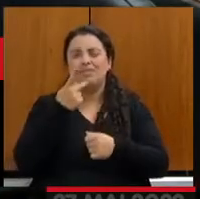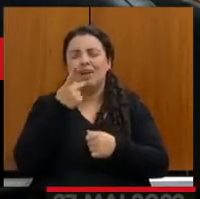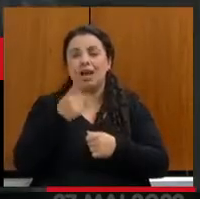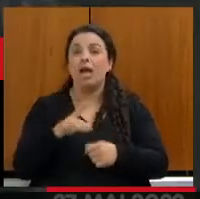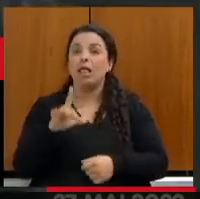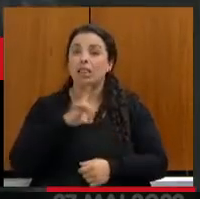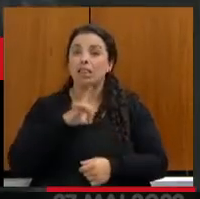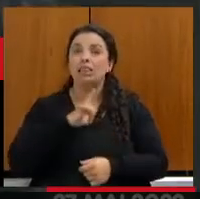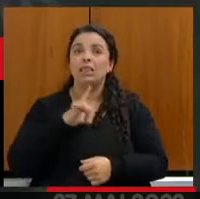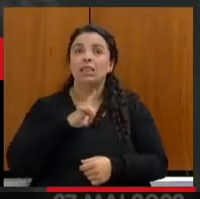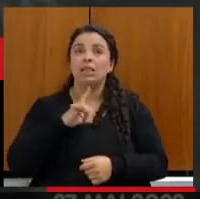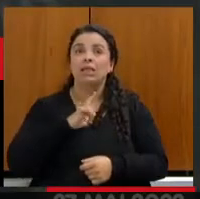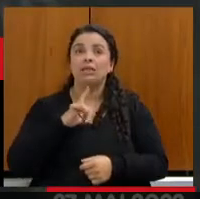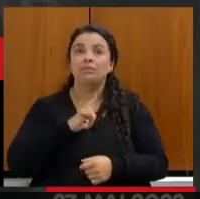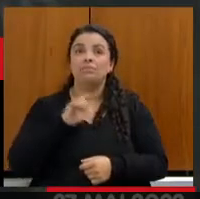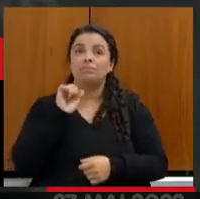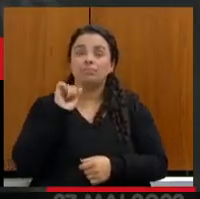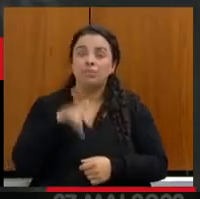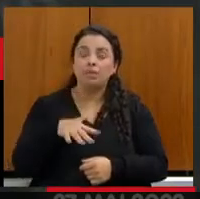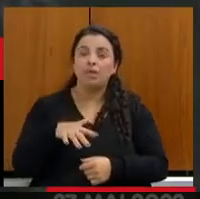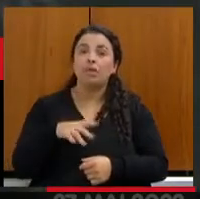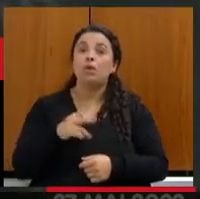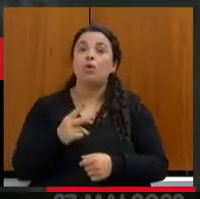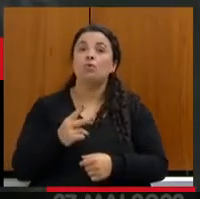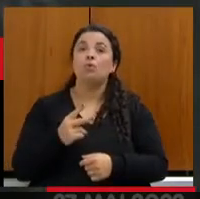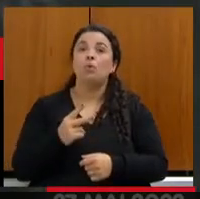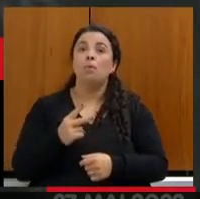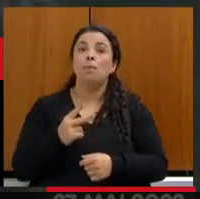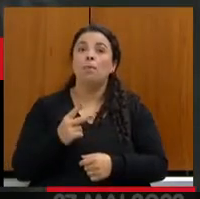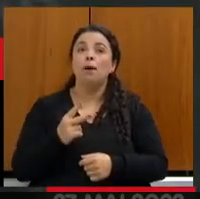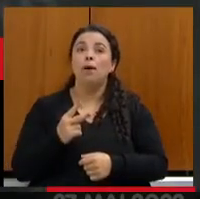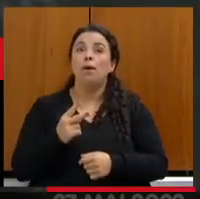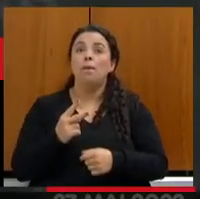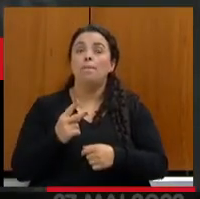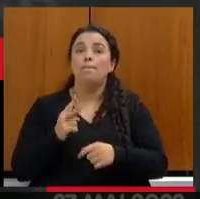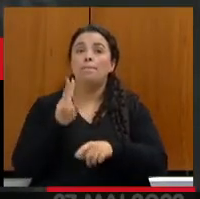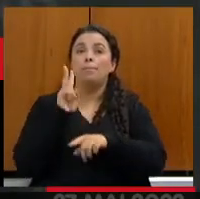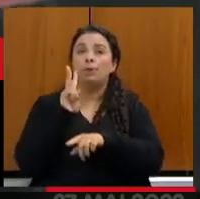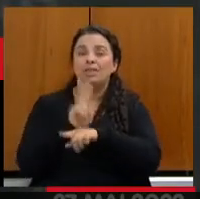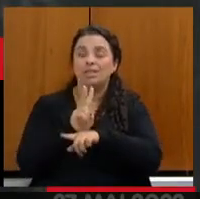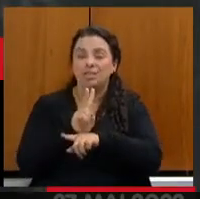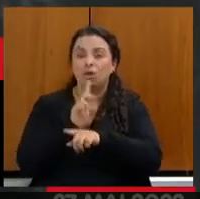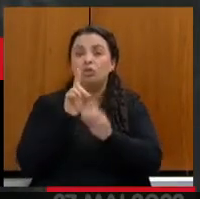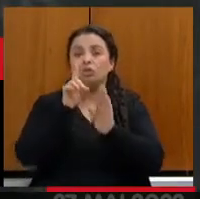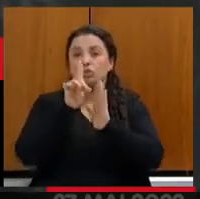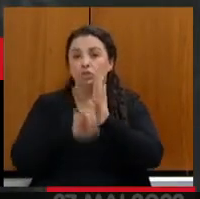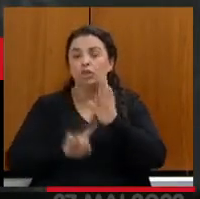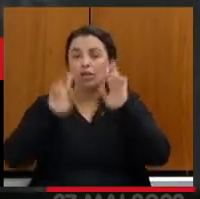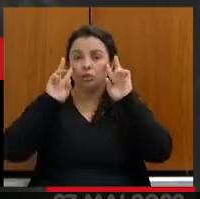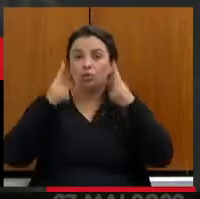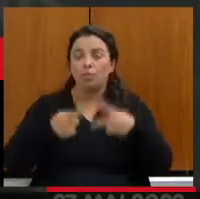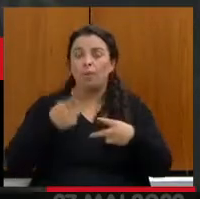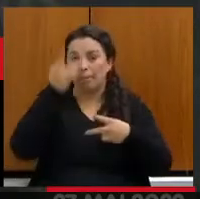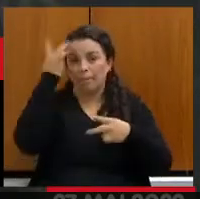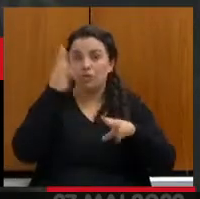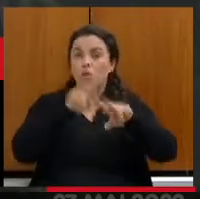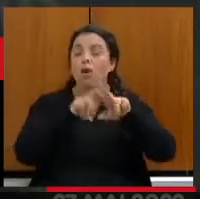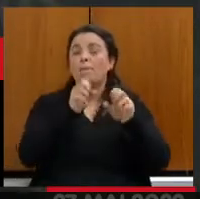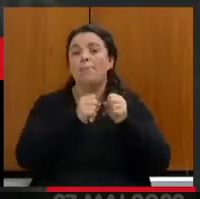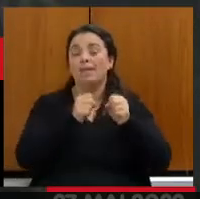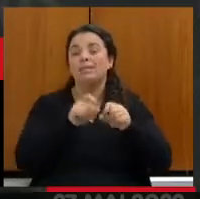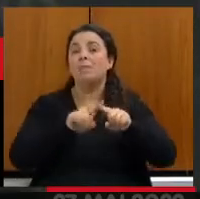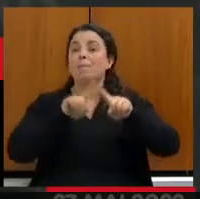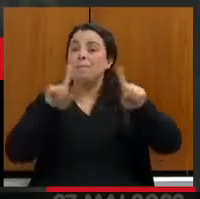sim é uma proteção dos Direitos Humanos para os presos mas não temos Direitos Humanos